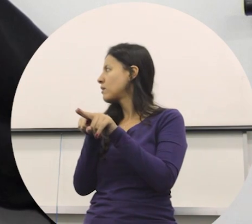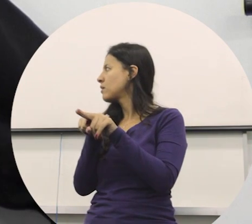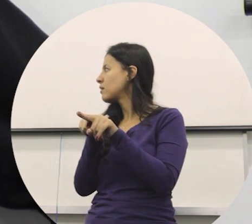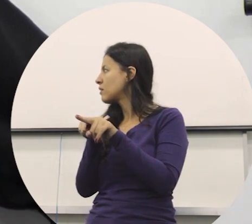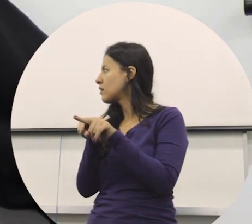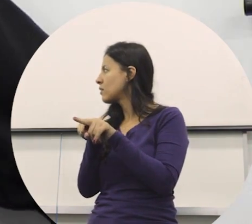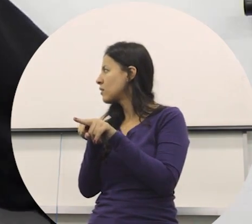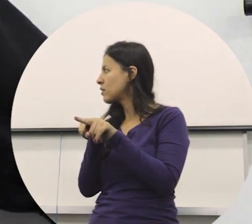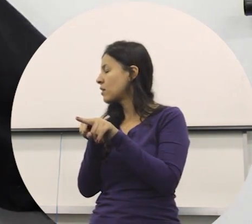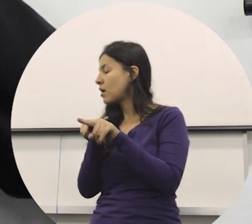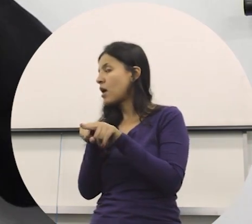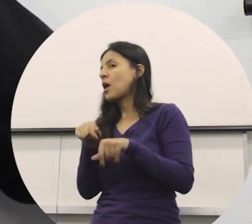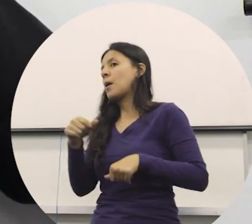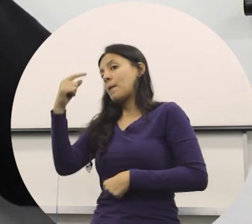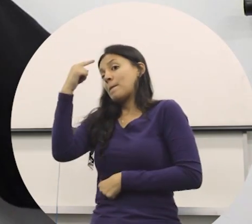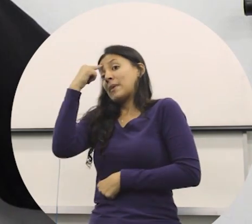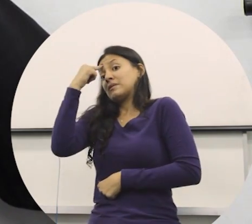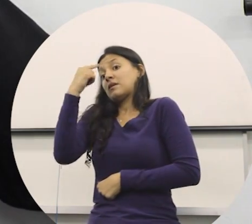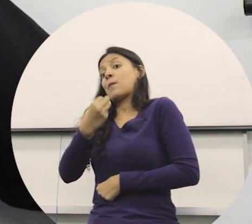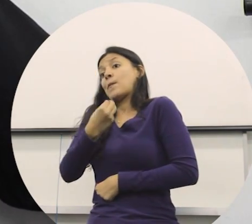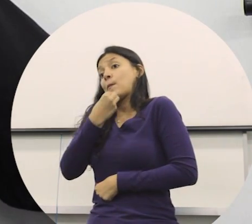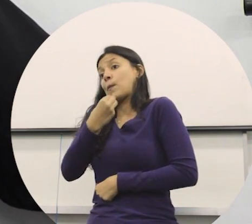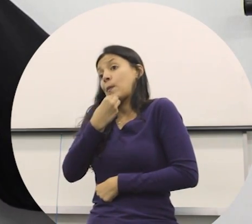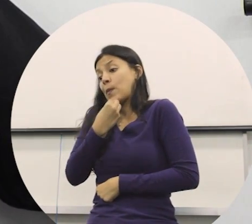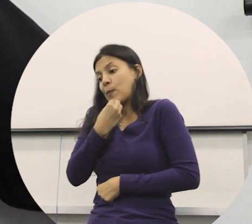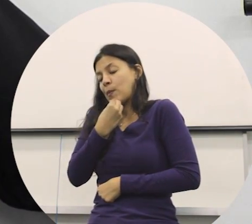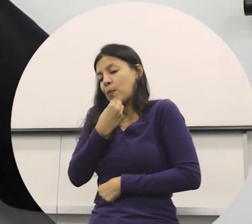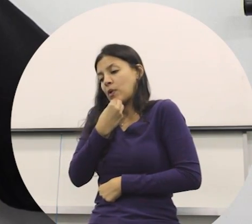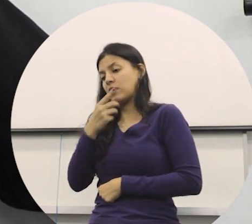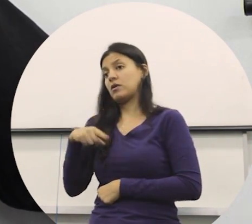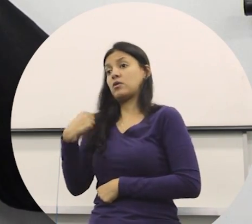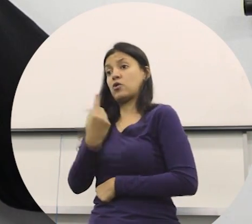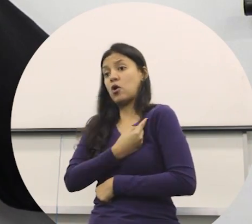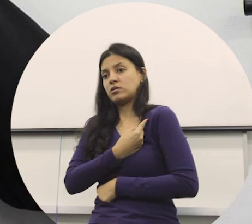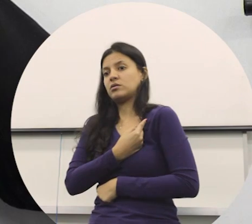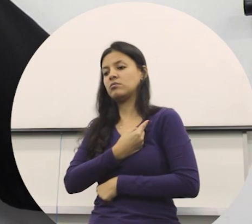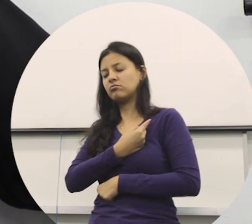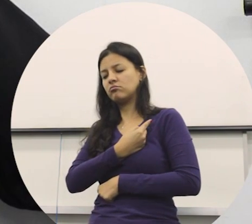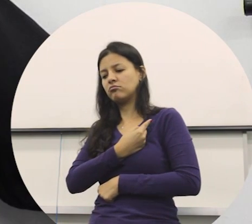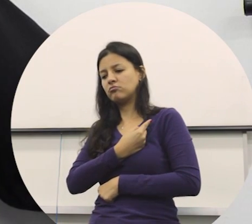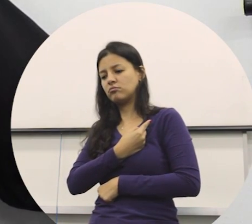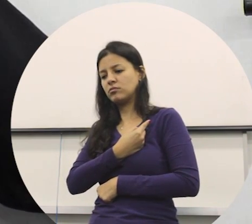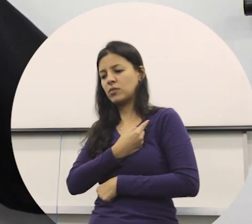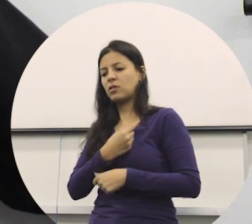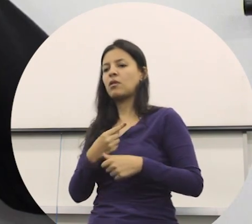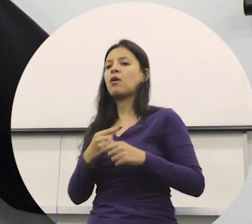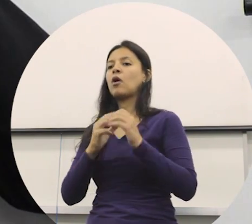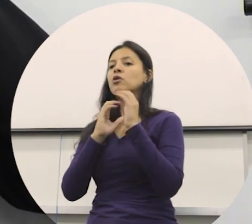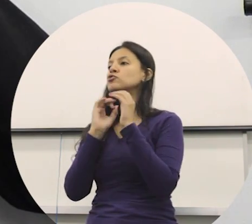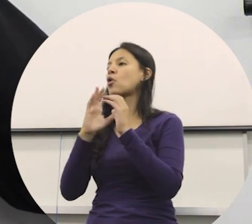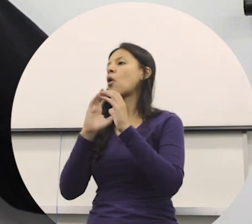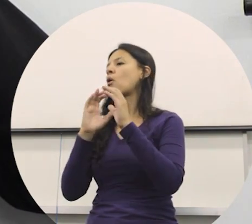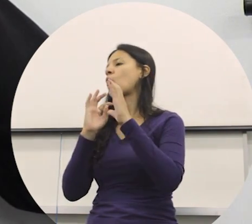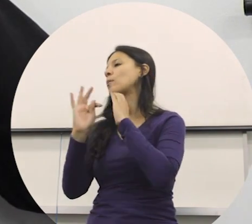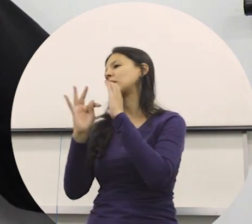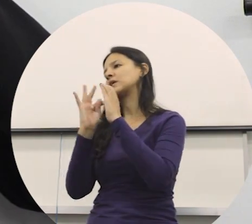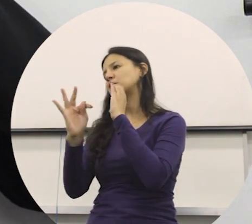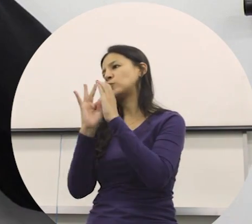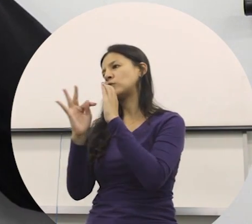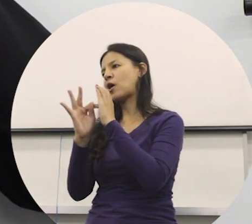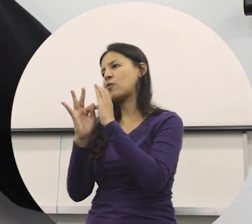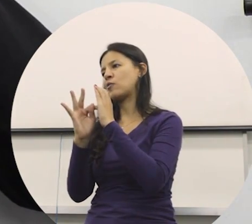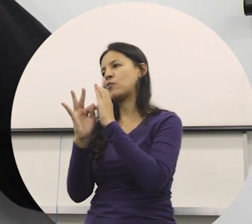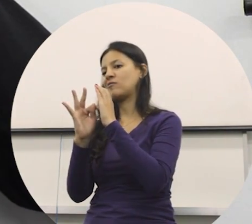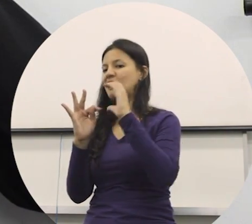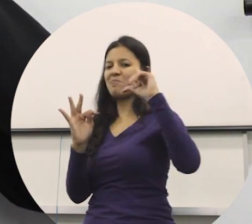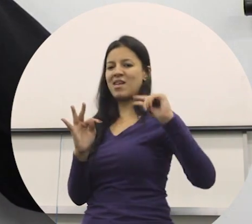a possibilidade de a gente continuar fazendo alguma coisa que seja muito mais comunicação total do que bilinguismo.